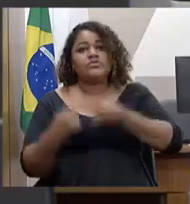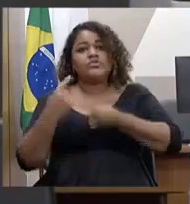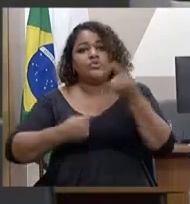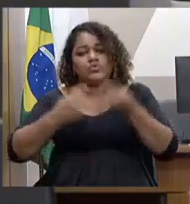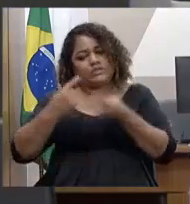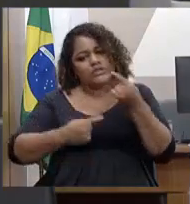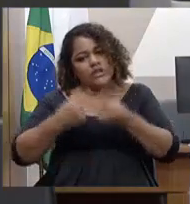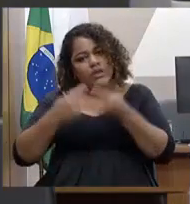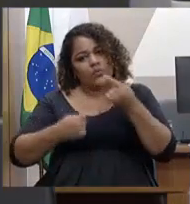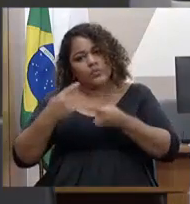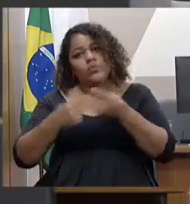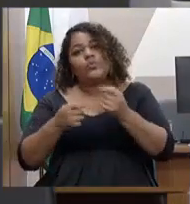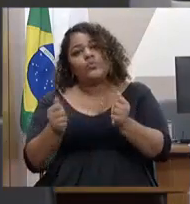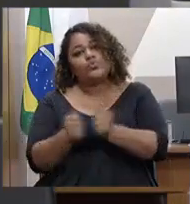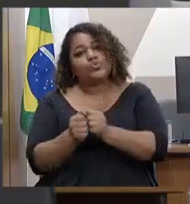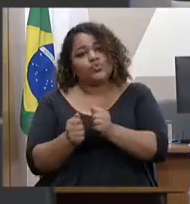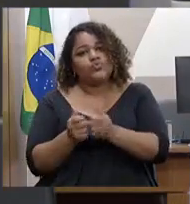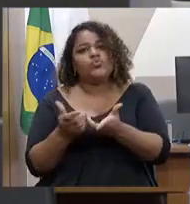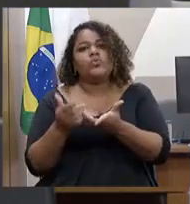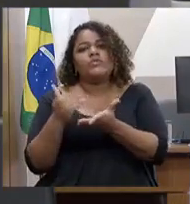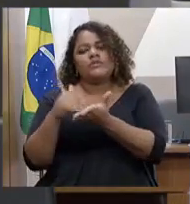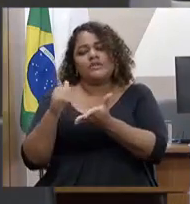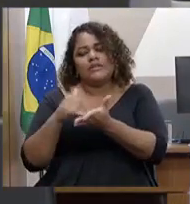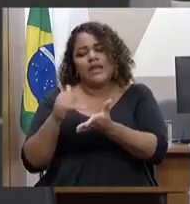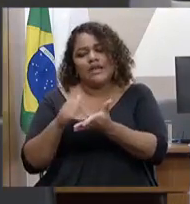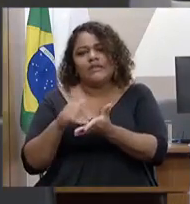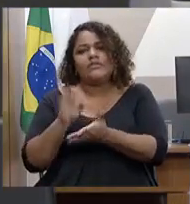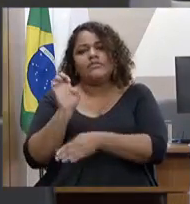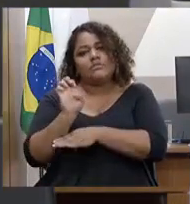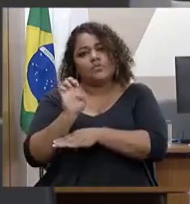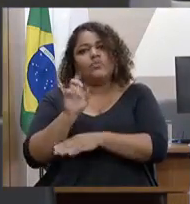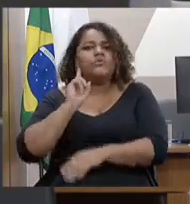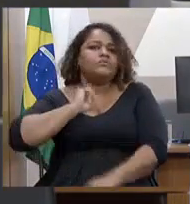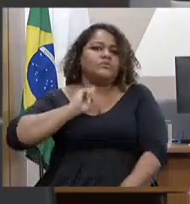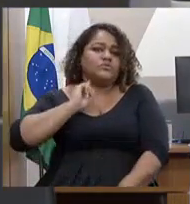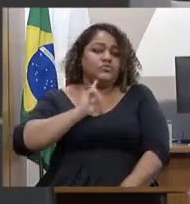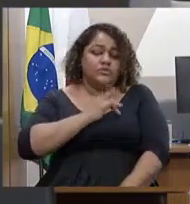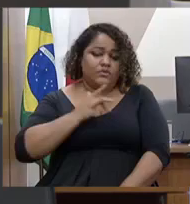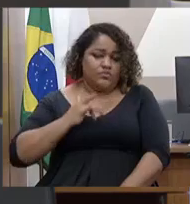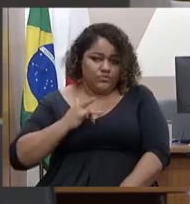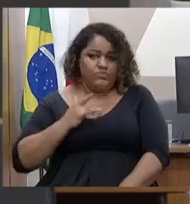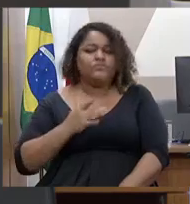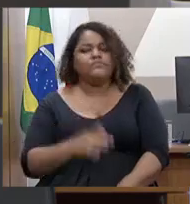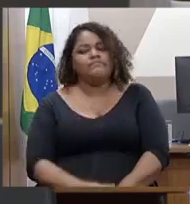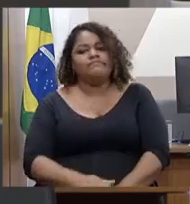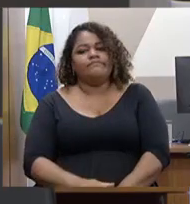Secretaria Estadual de Saúde e é isso eu quero agradecer